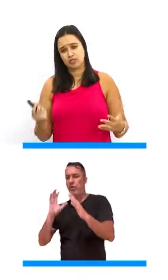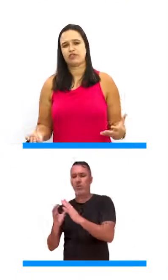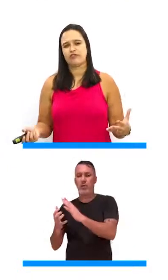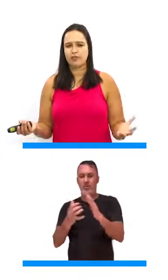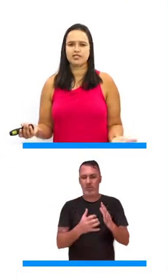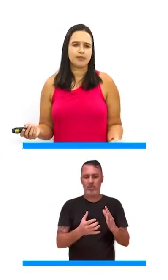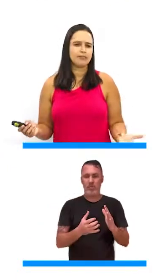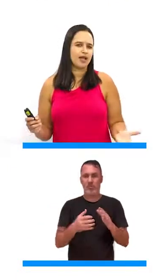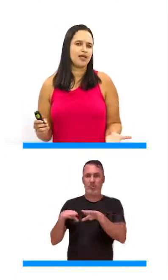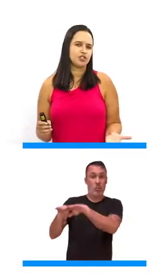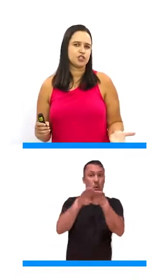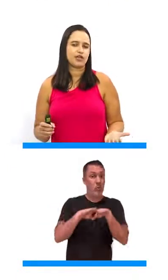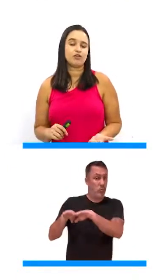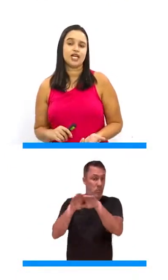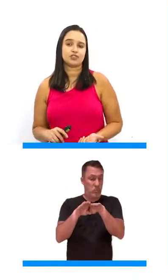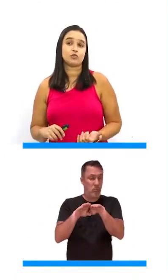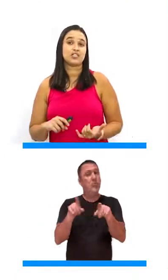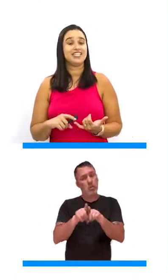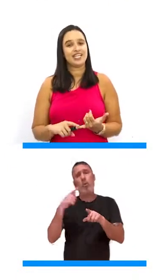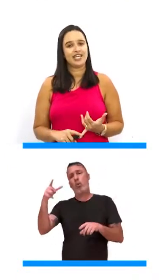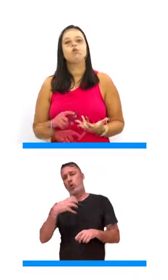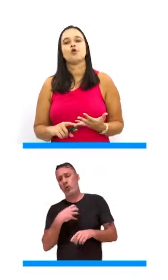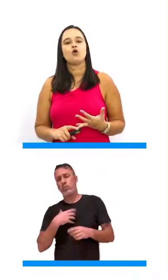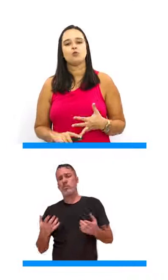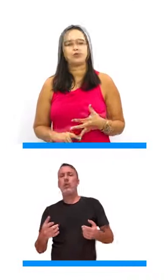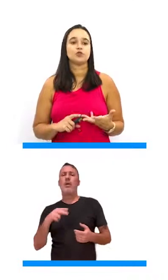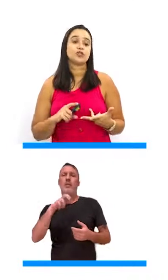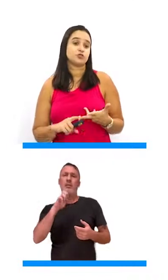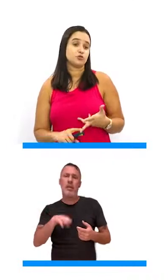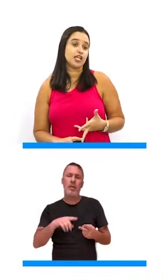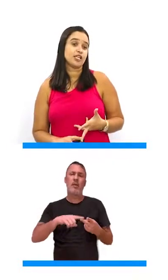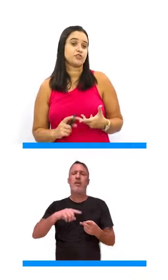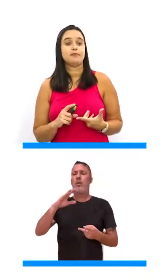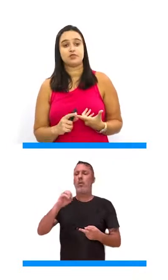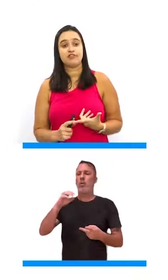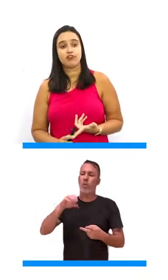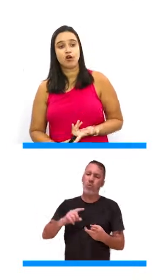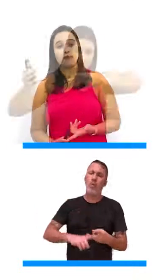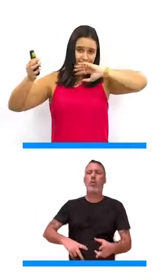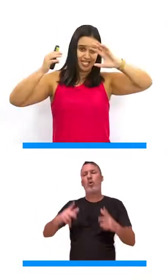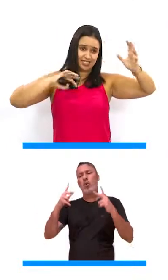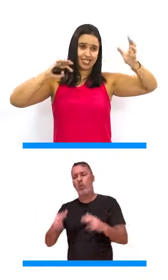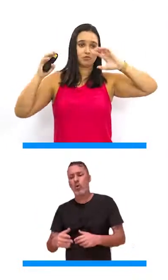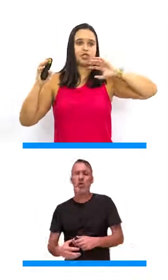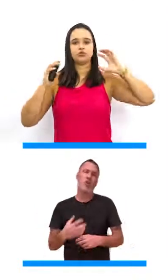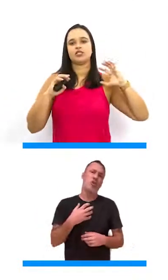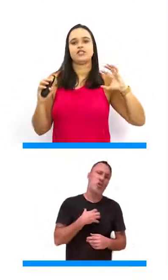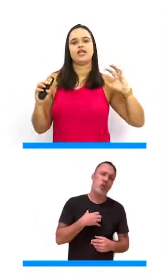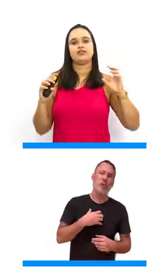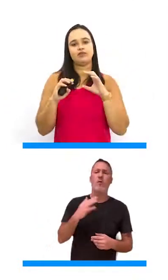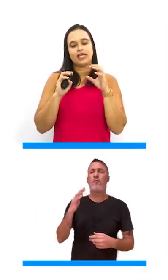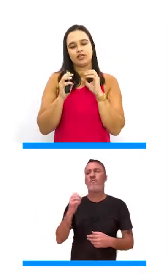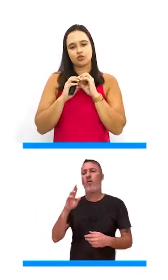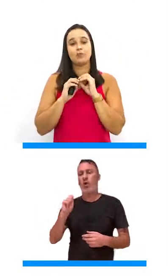usar outras formas também para indicar igualdade, como que nem, como, do mesmo jeito, da mesma forma. Esses termos que eu